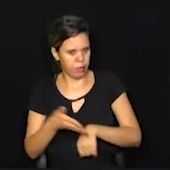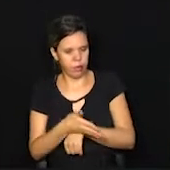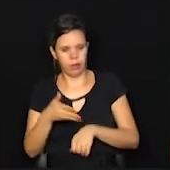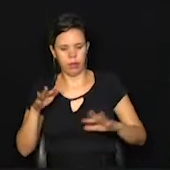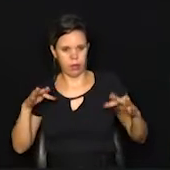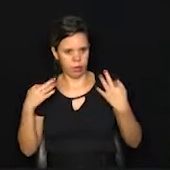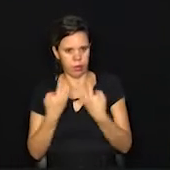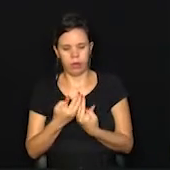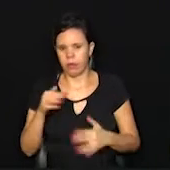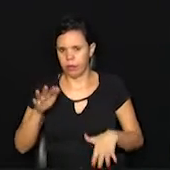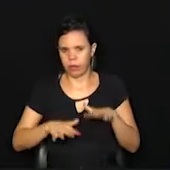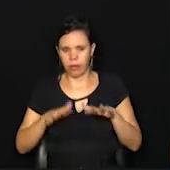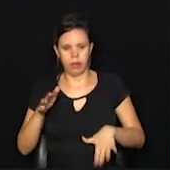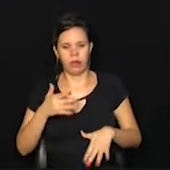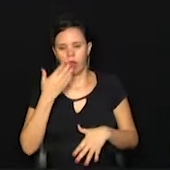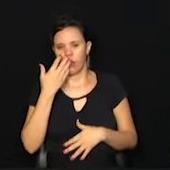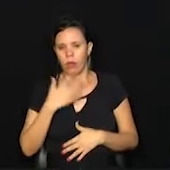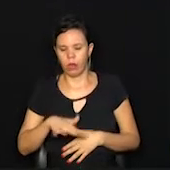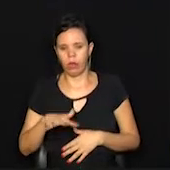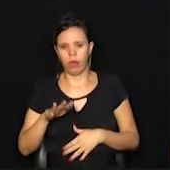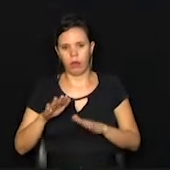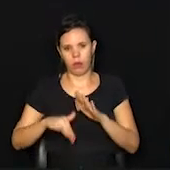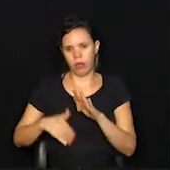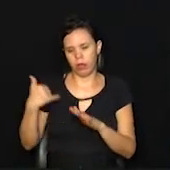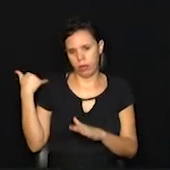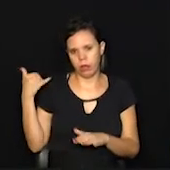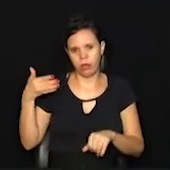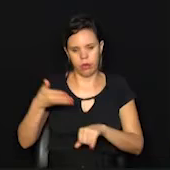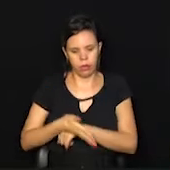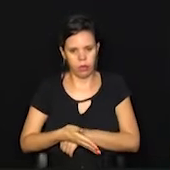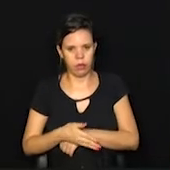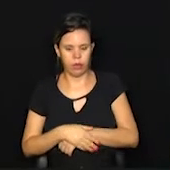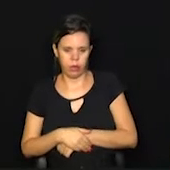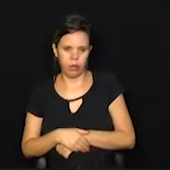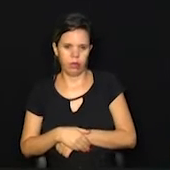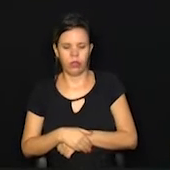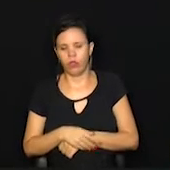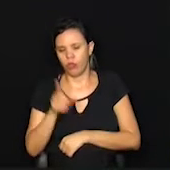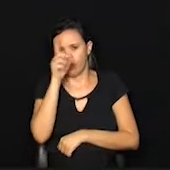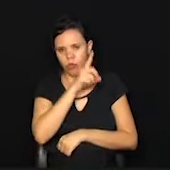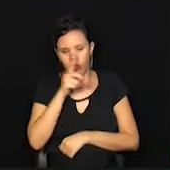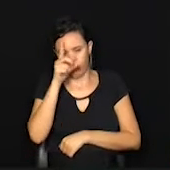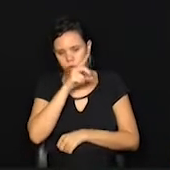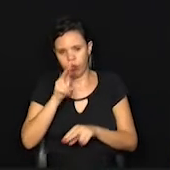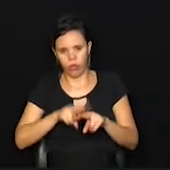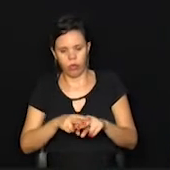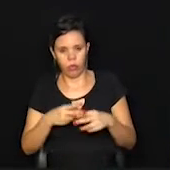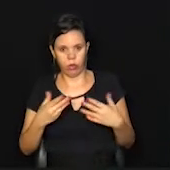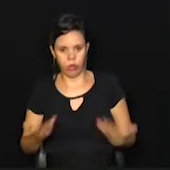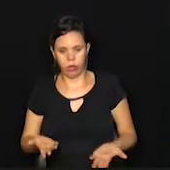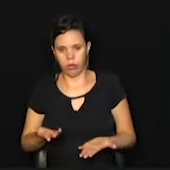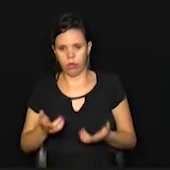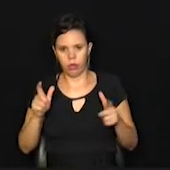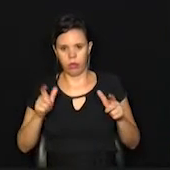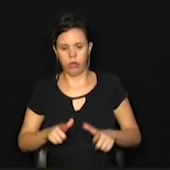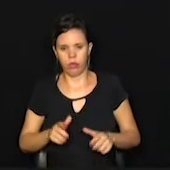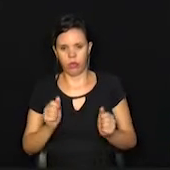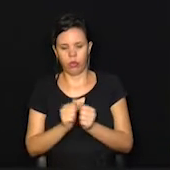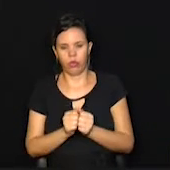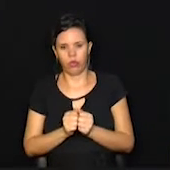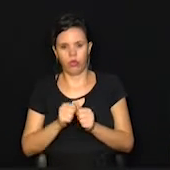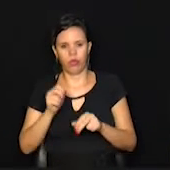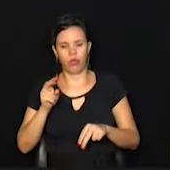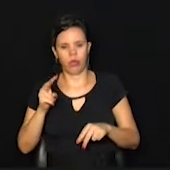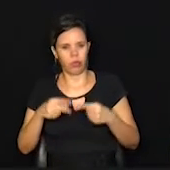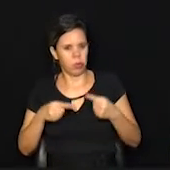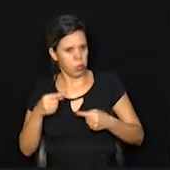familiar e às vezes as crianças menores podiam também passar o dia de domingo na cadeia E era uma cadeia com os presos políticos